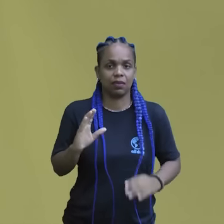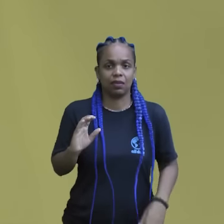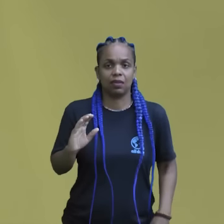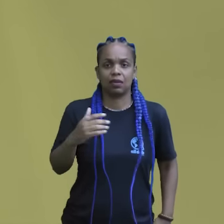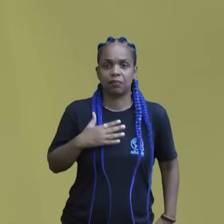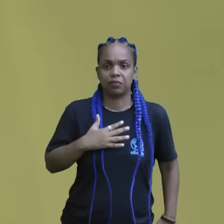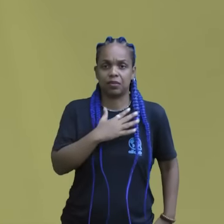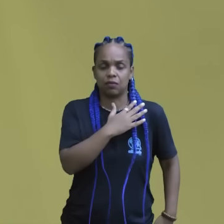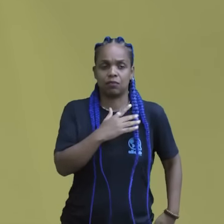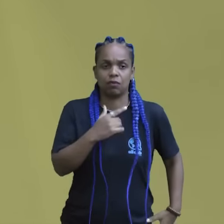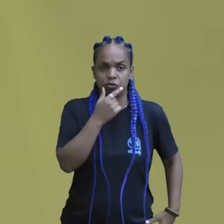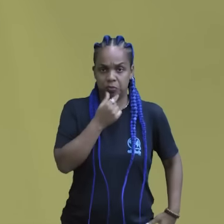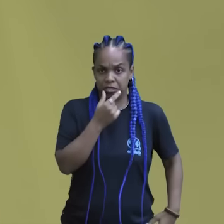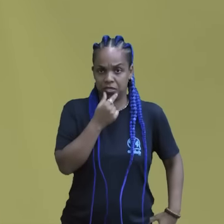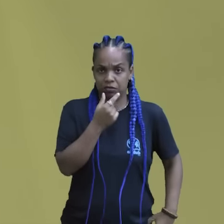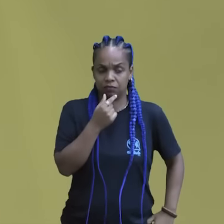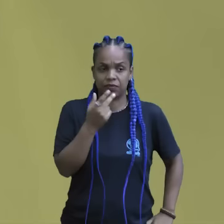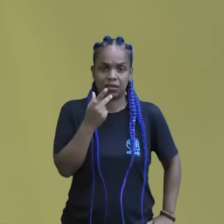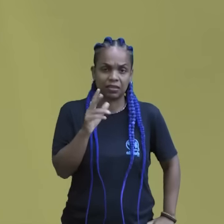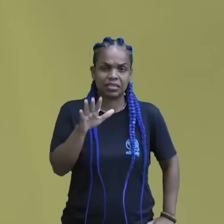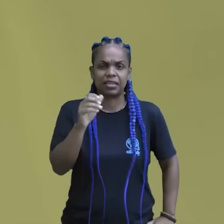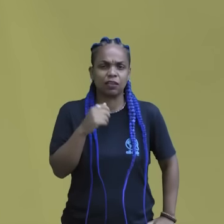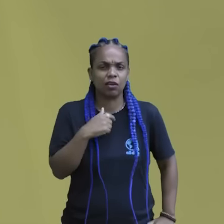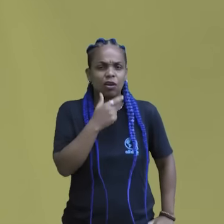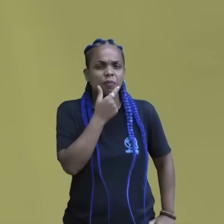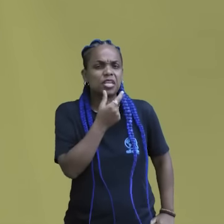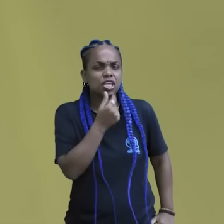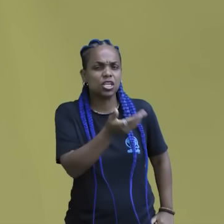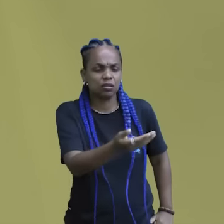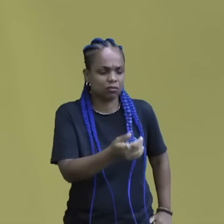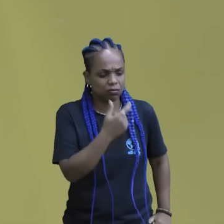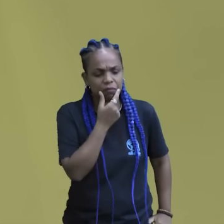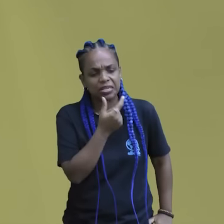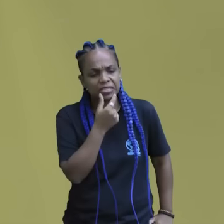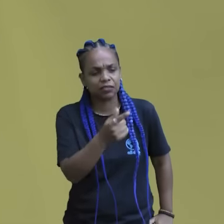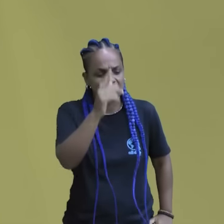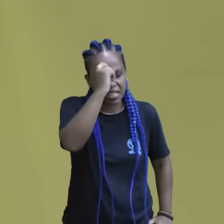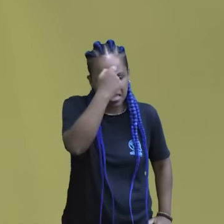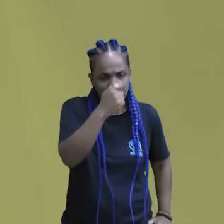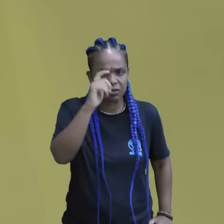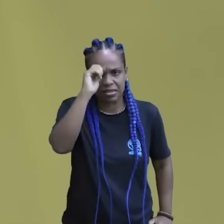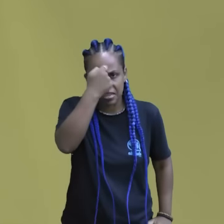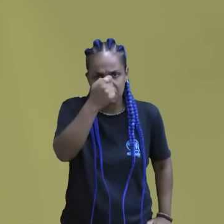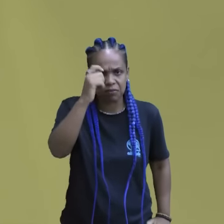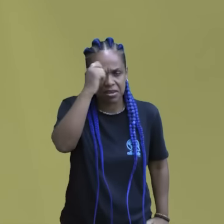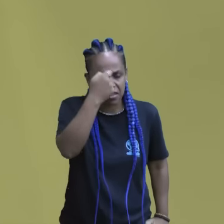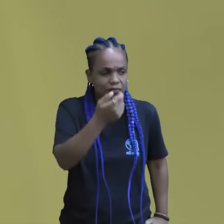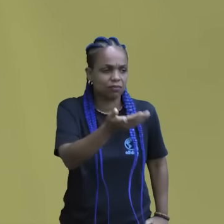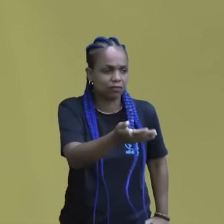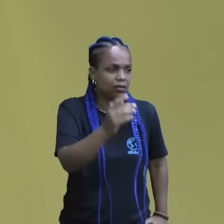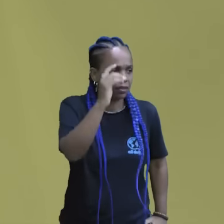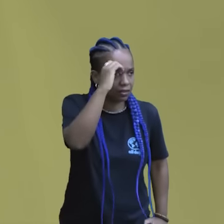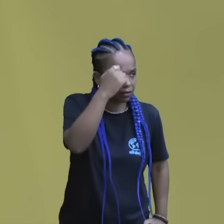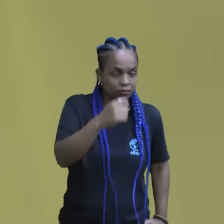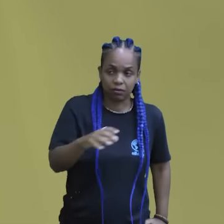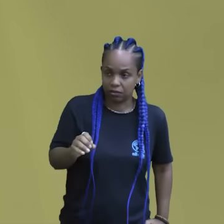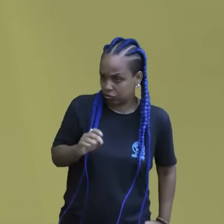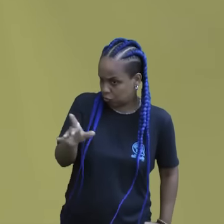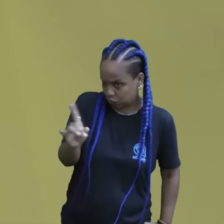ó gibi. Não lhe contei? E a mãe: contou-me, daí? Por isso, quando o coronel me prometeu a fantasia,